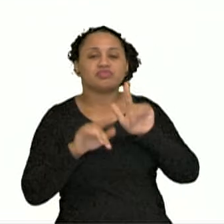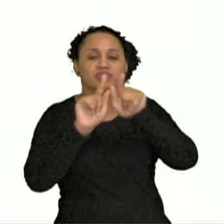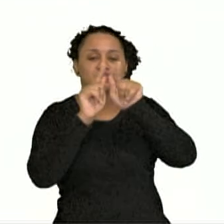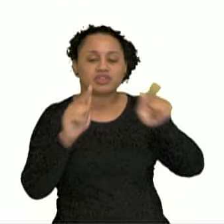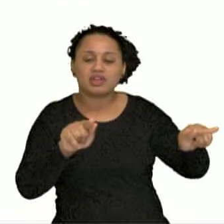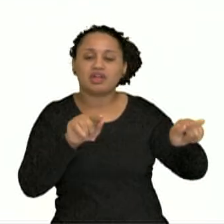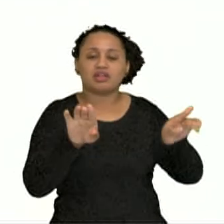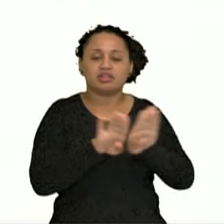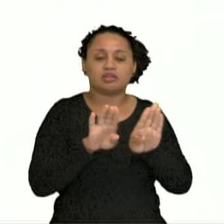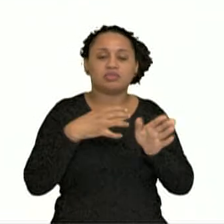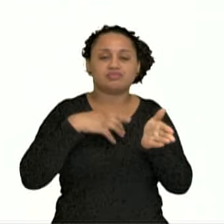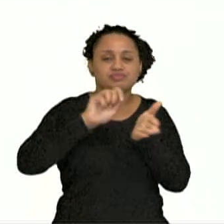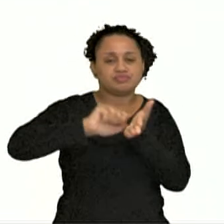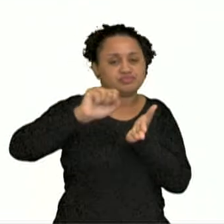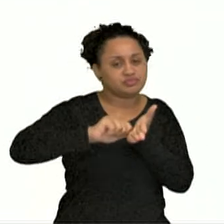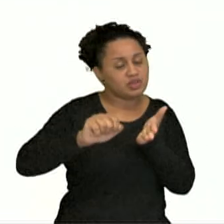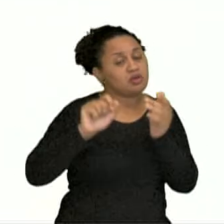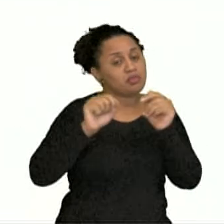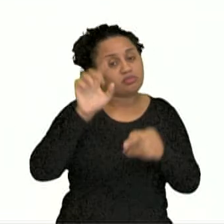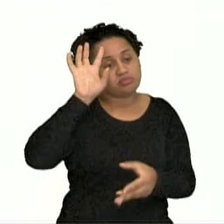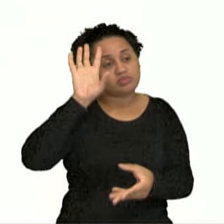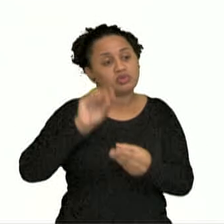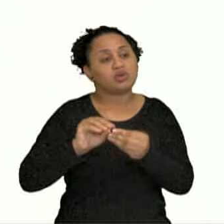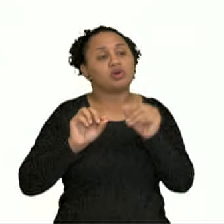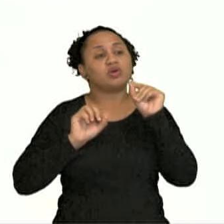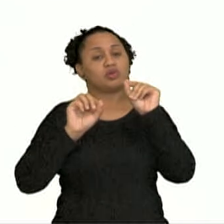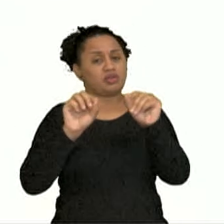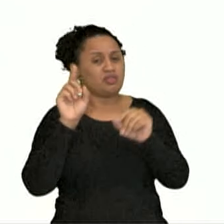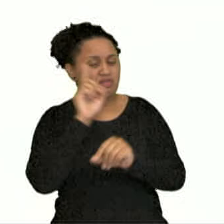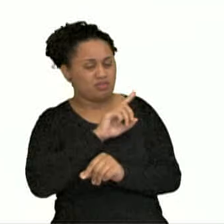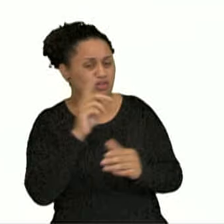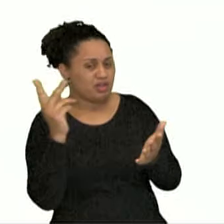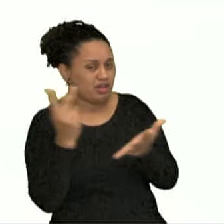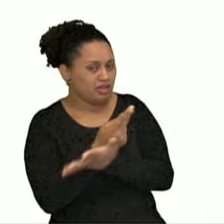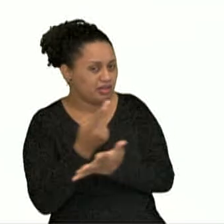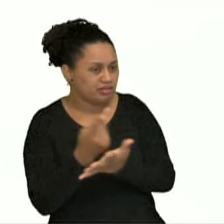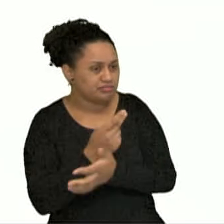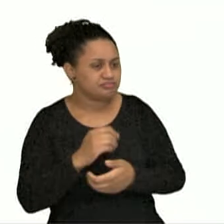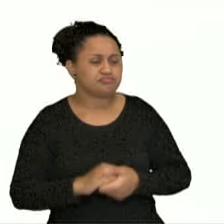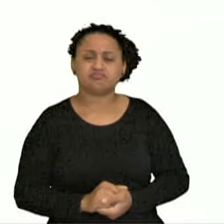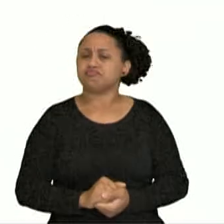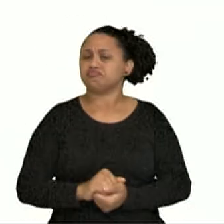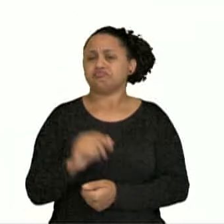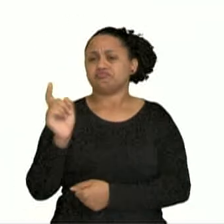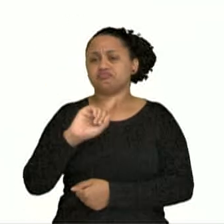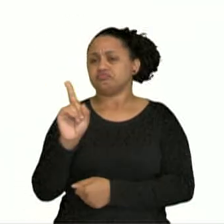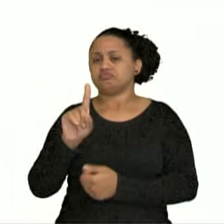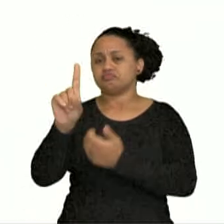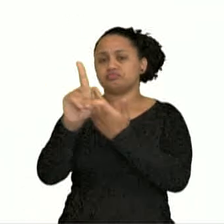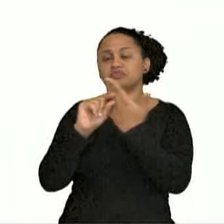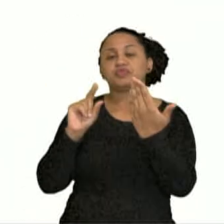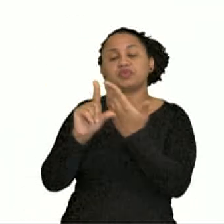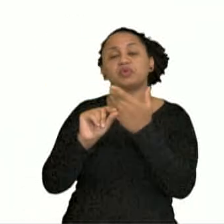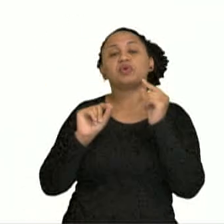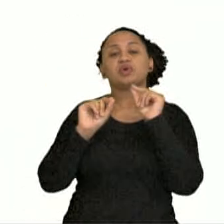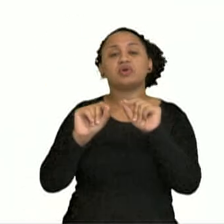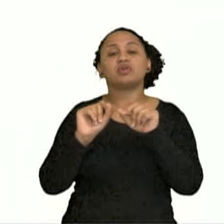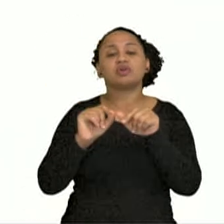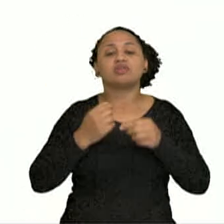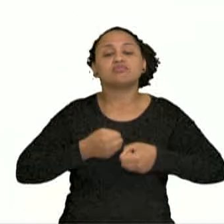da escrita podem ser interpretadas como falhas? Não! A autora está dando